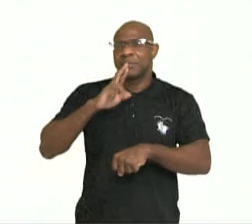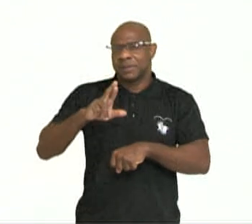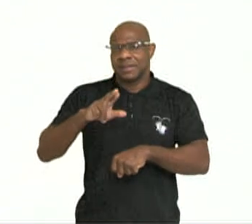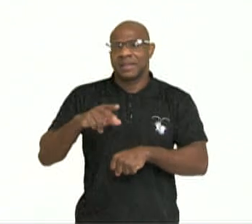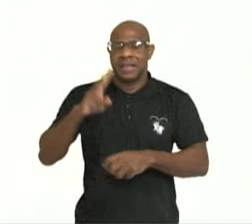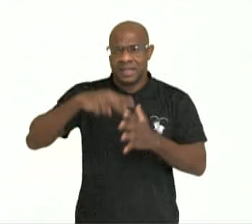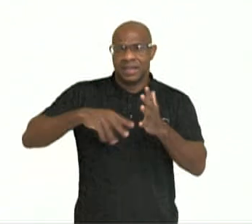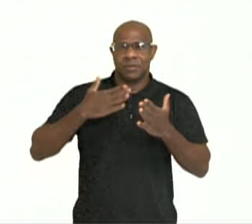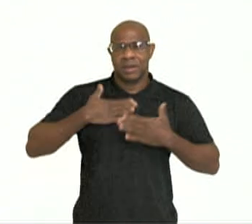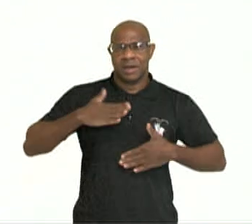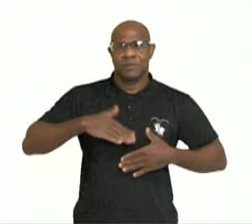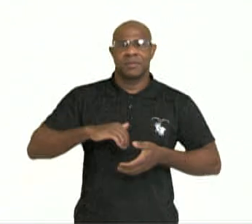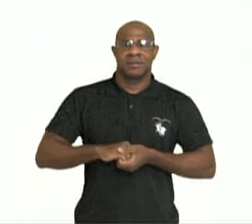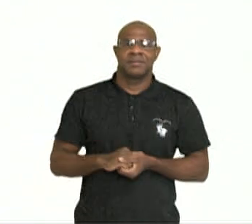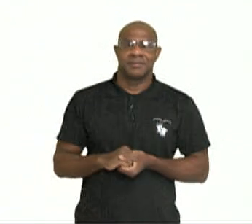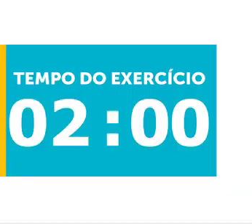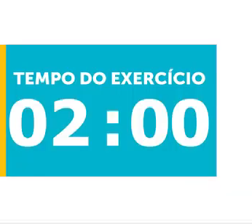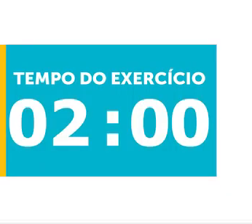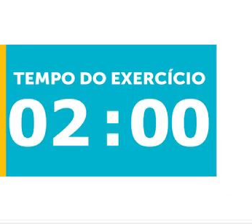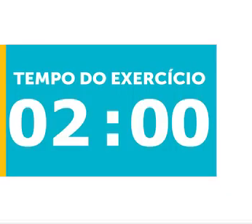com calma, ok?